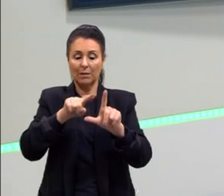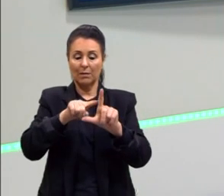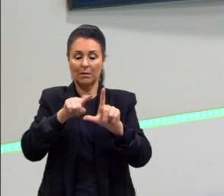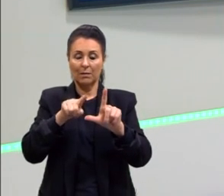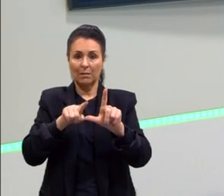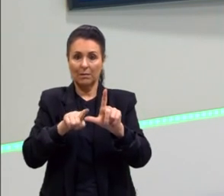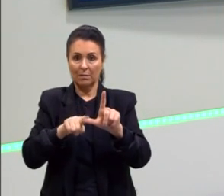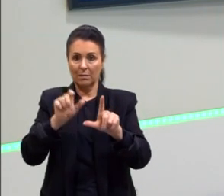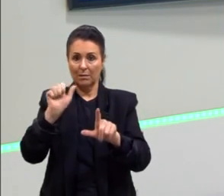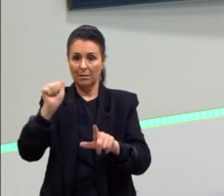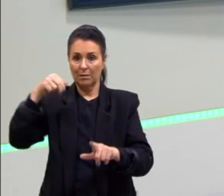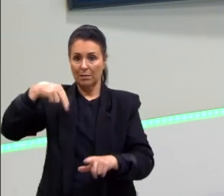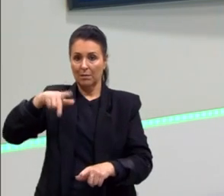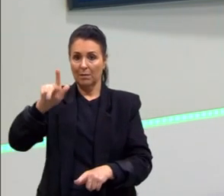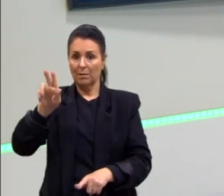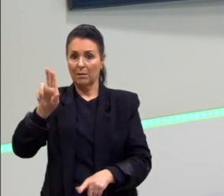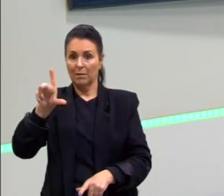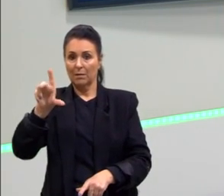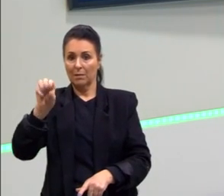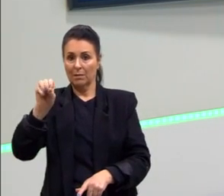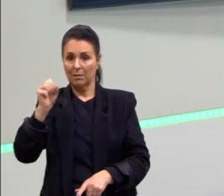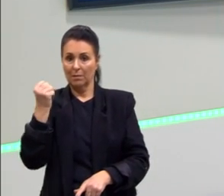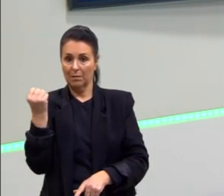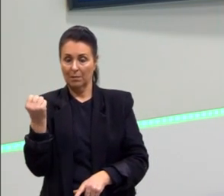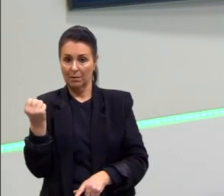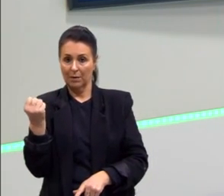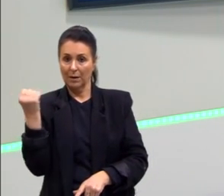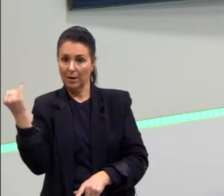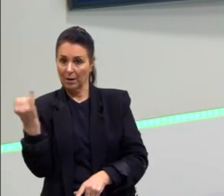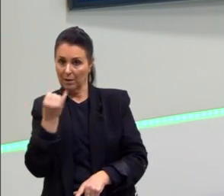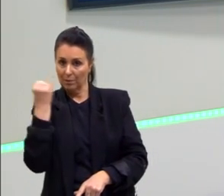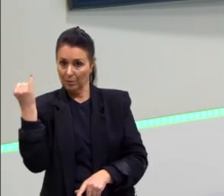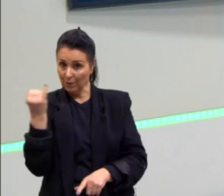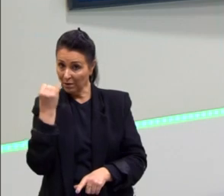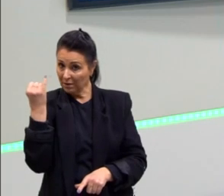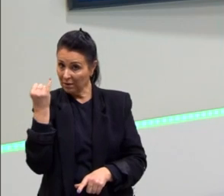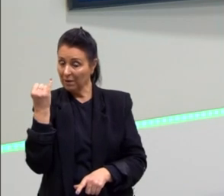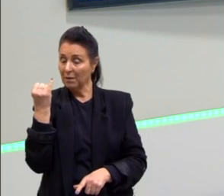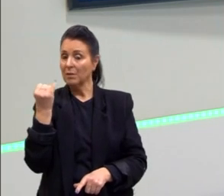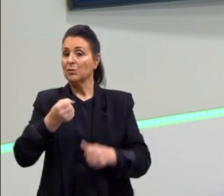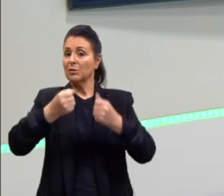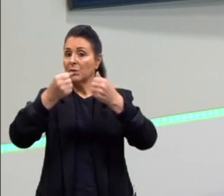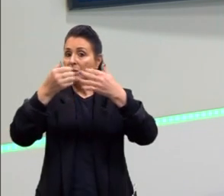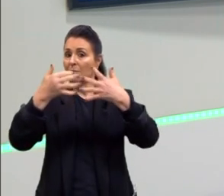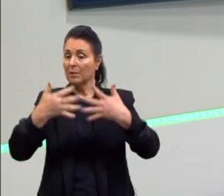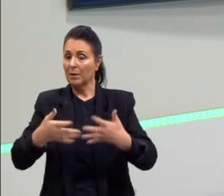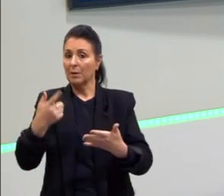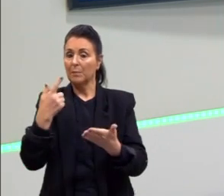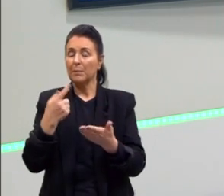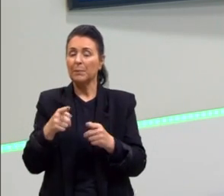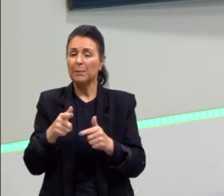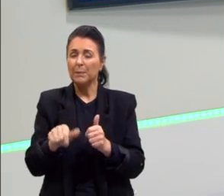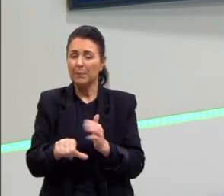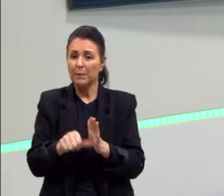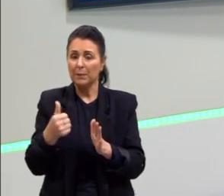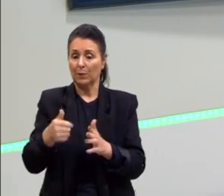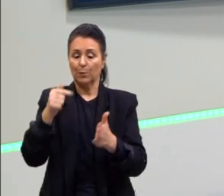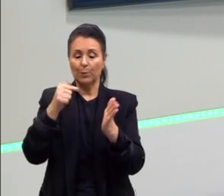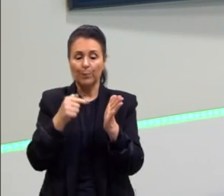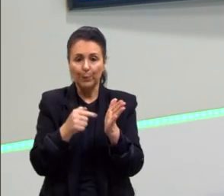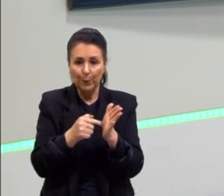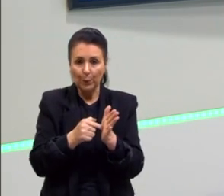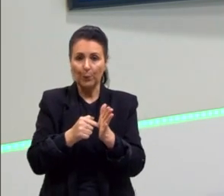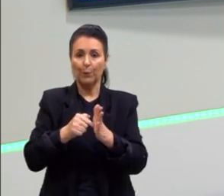ângulos tá e é importante destacar que primeiro de tudo que estudamos. Reta e plano